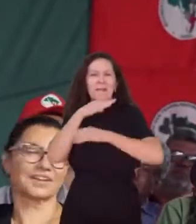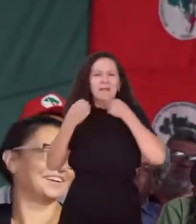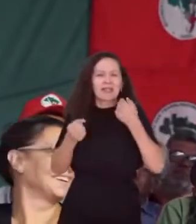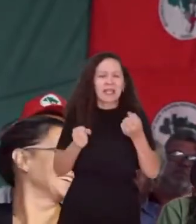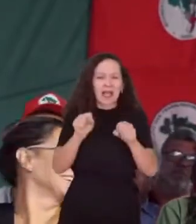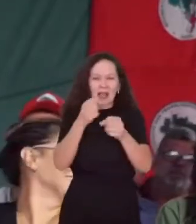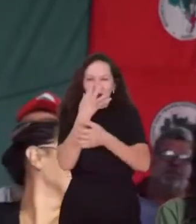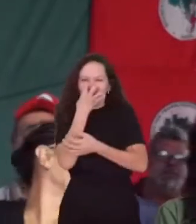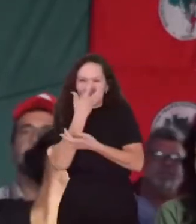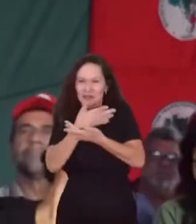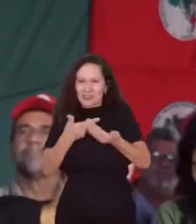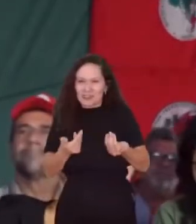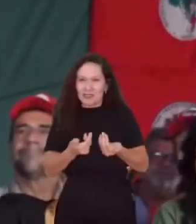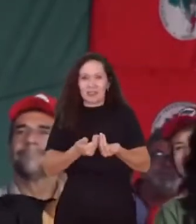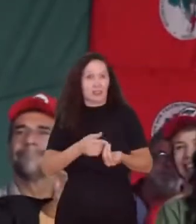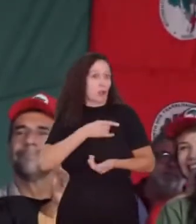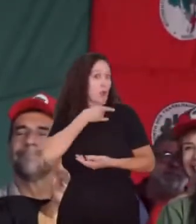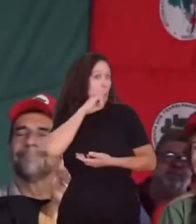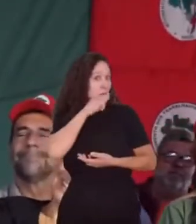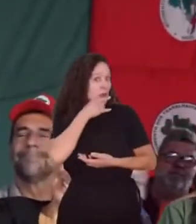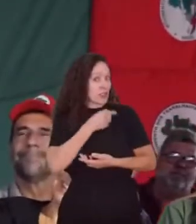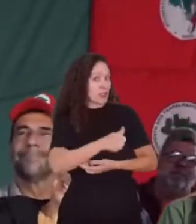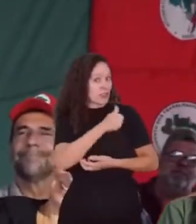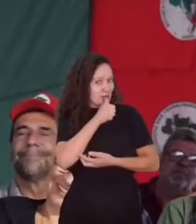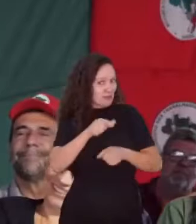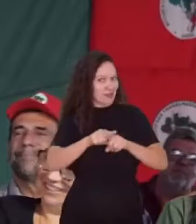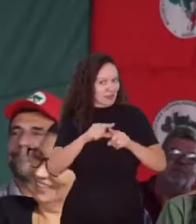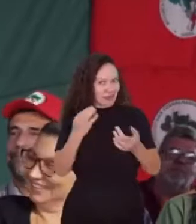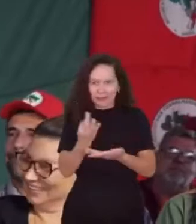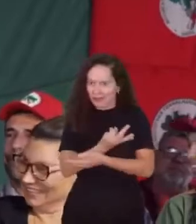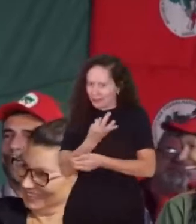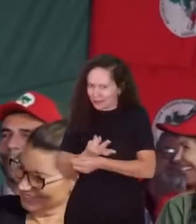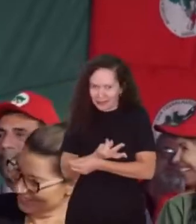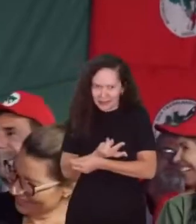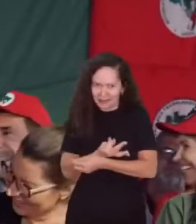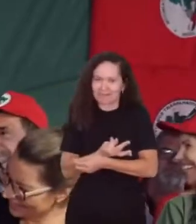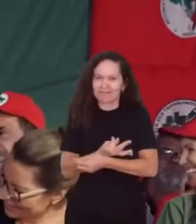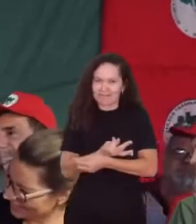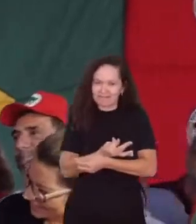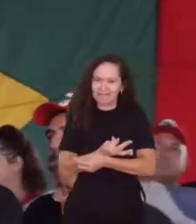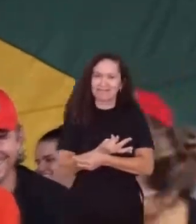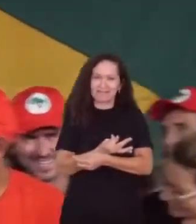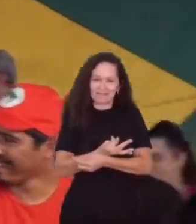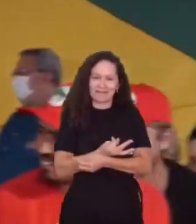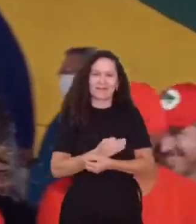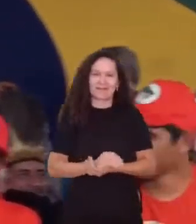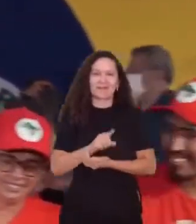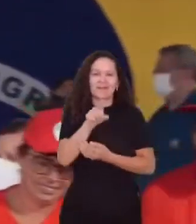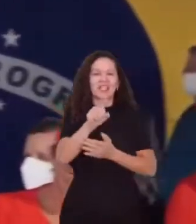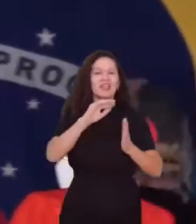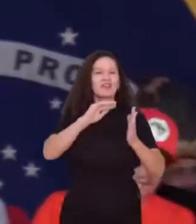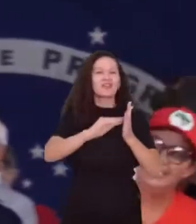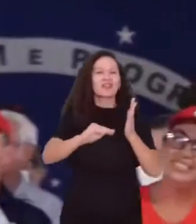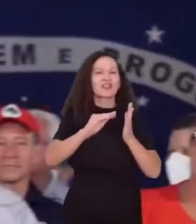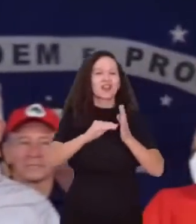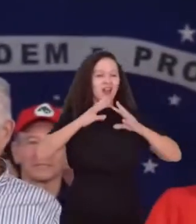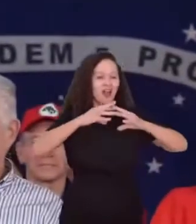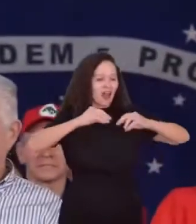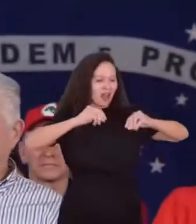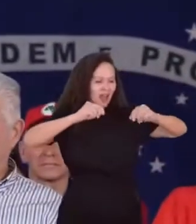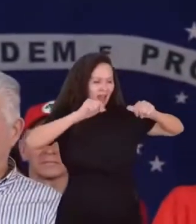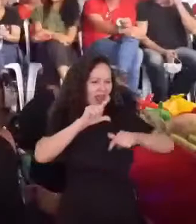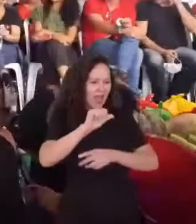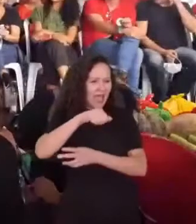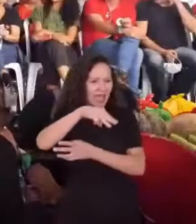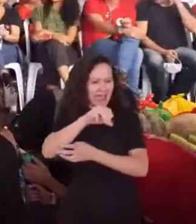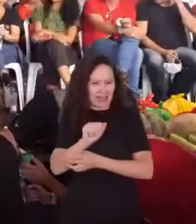aguenta. Você tirar aquelas lamas, você tirar a lesma do seu